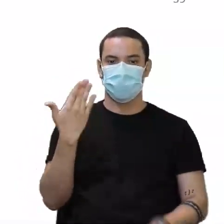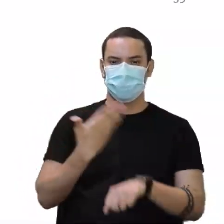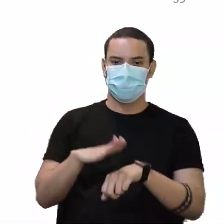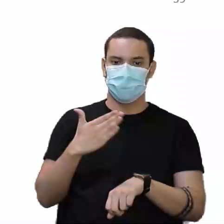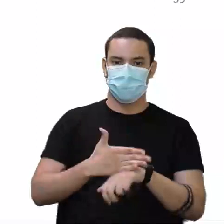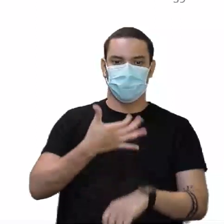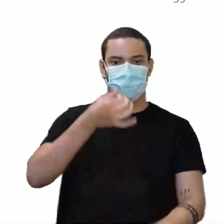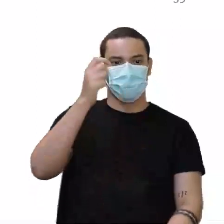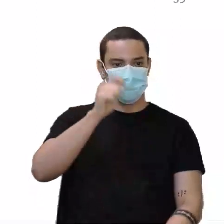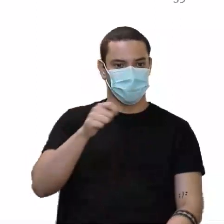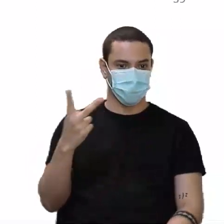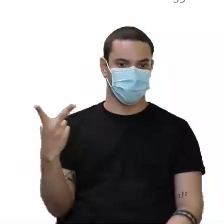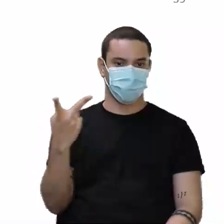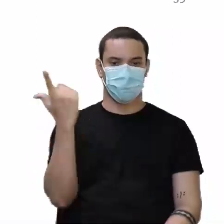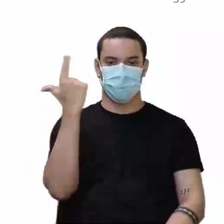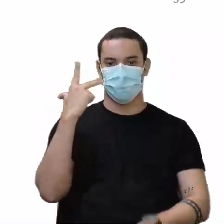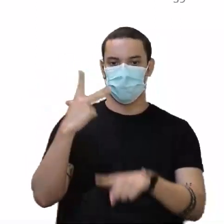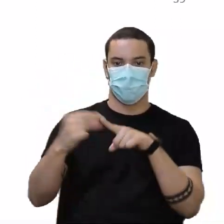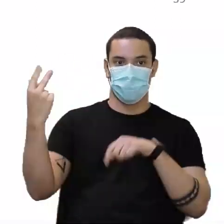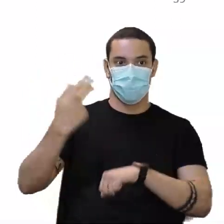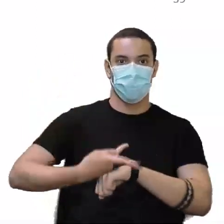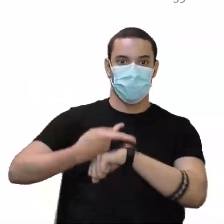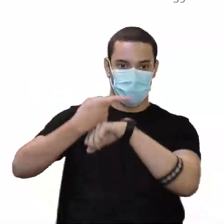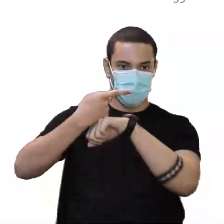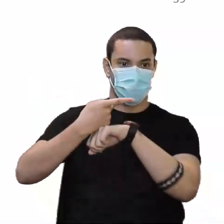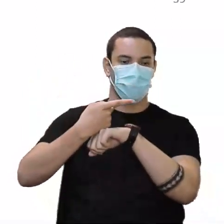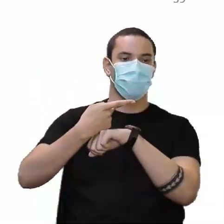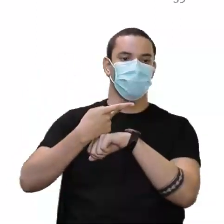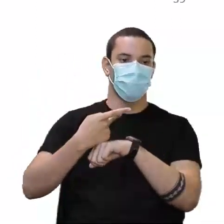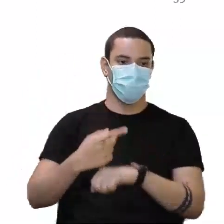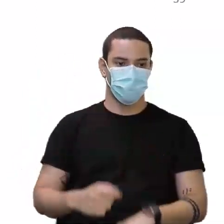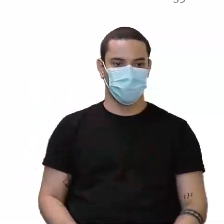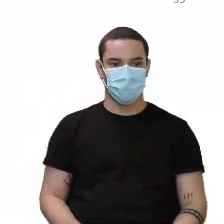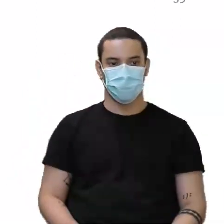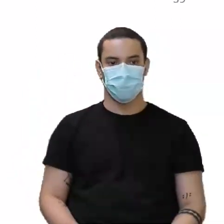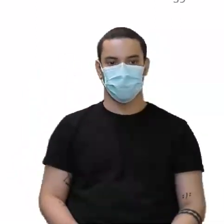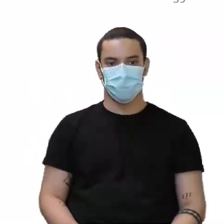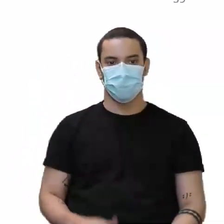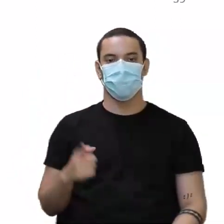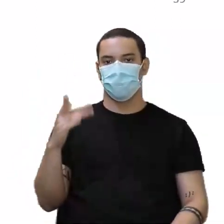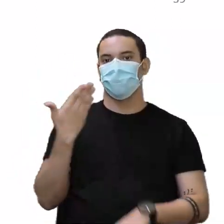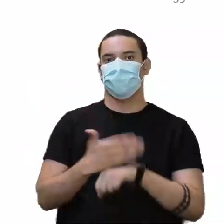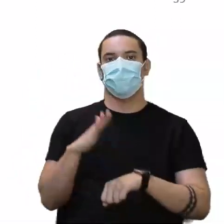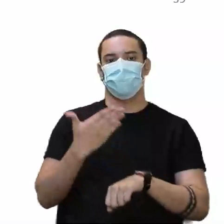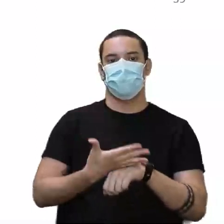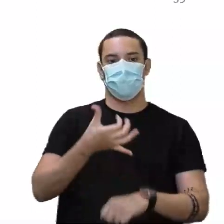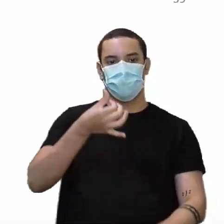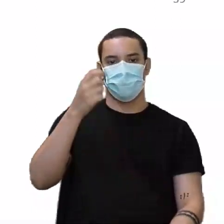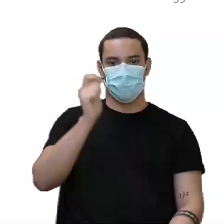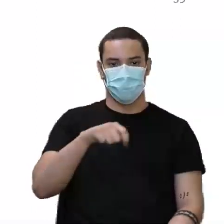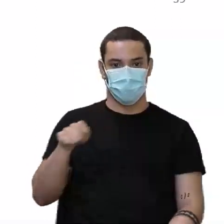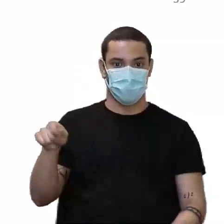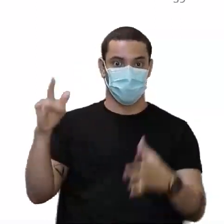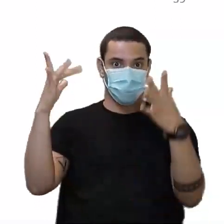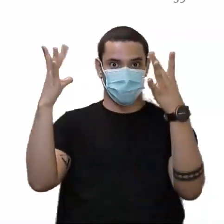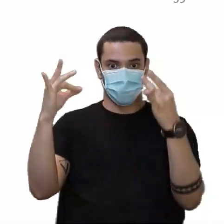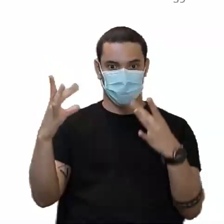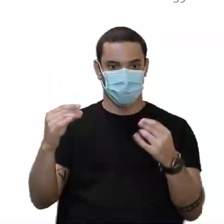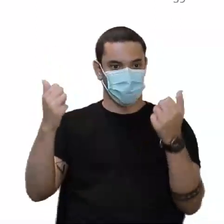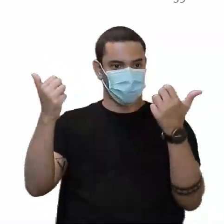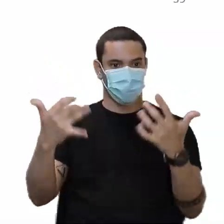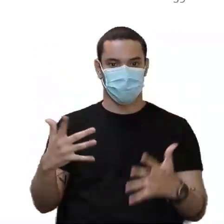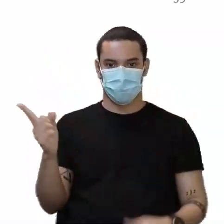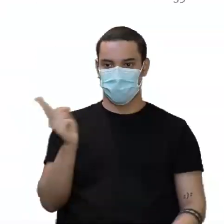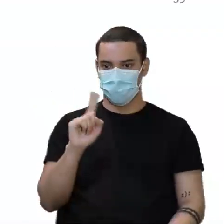6 meses, Dani e Emily foram os vencedores? Eles foram os vencedores porque eles ensaiaram por 6 meses. E detalhe, uma coisa que eu não comentei,